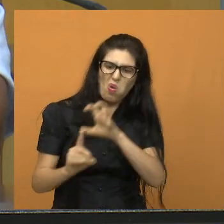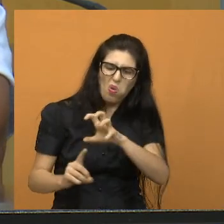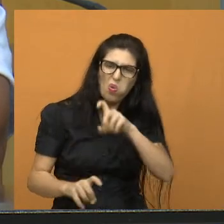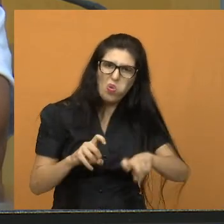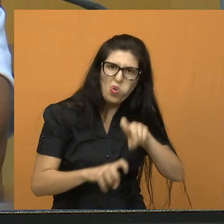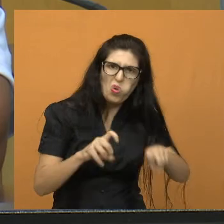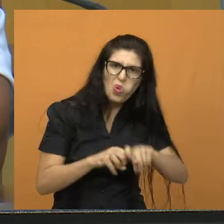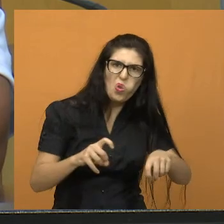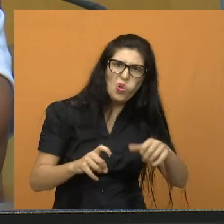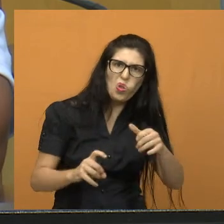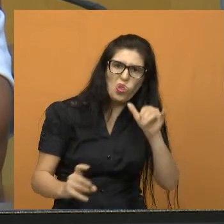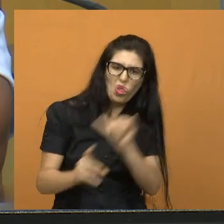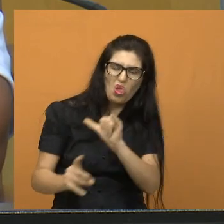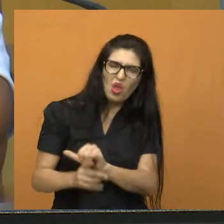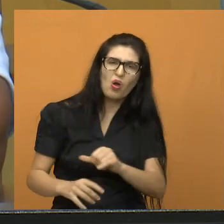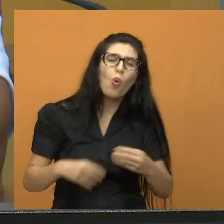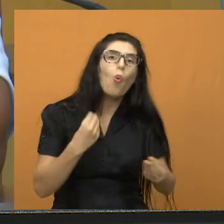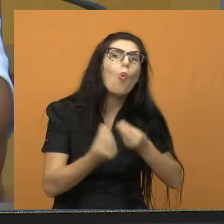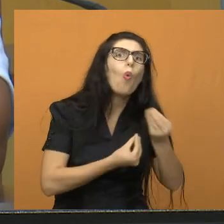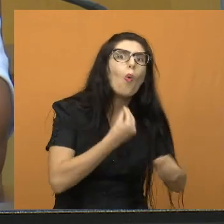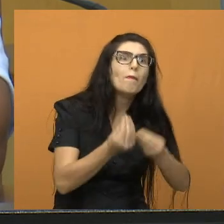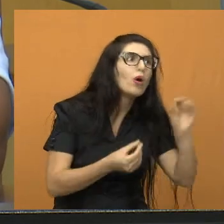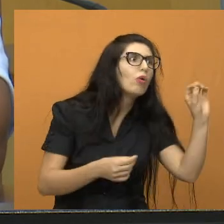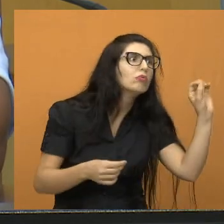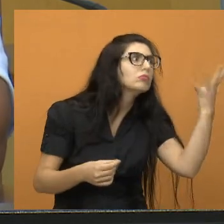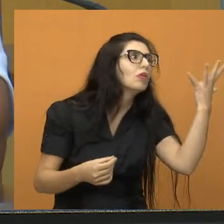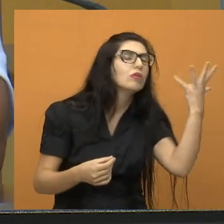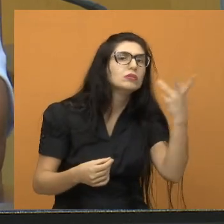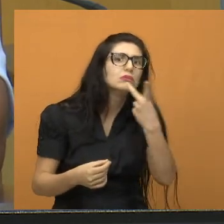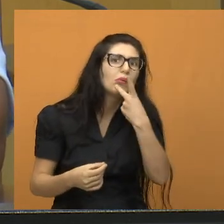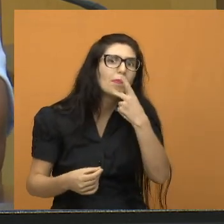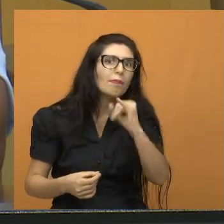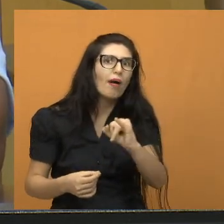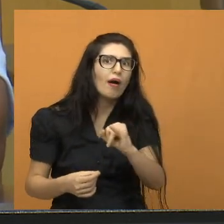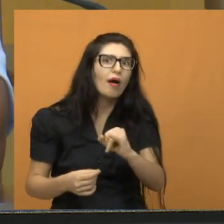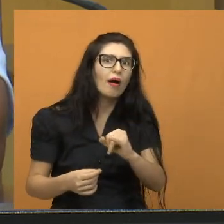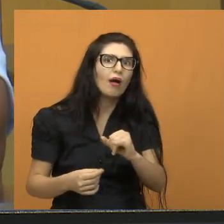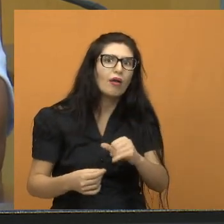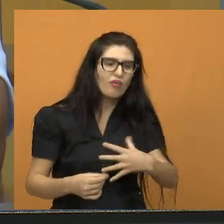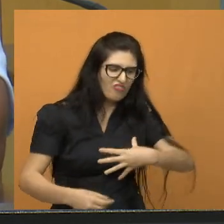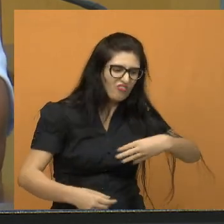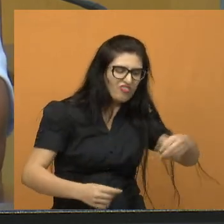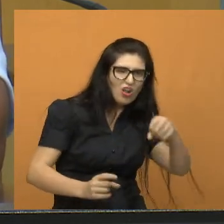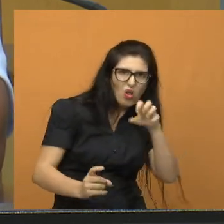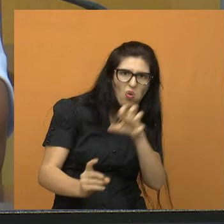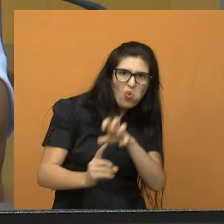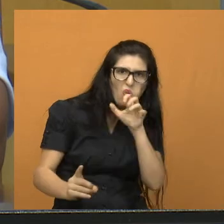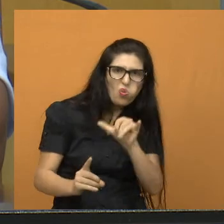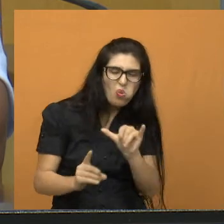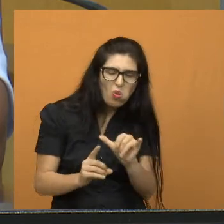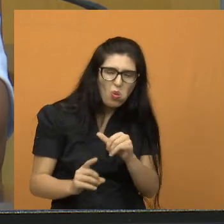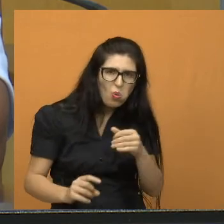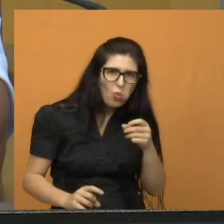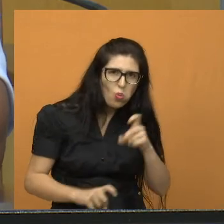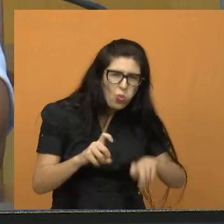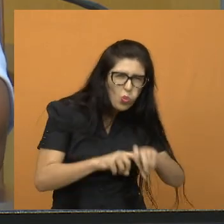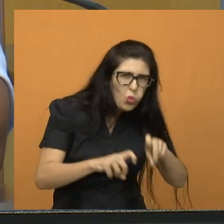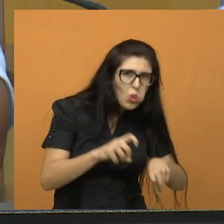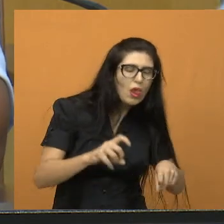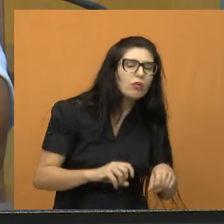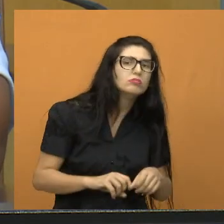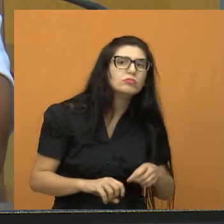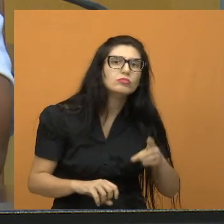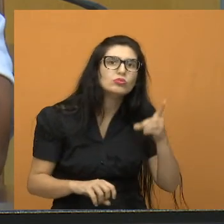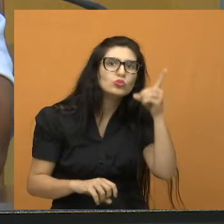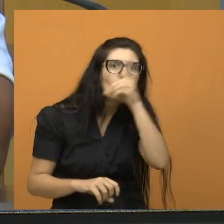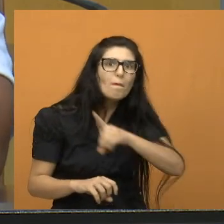como acontece. Aí identificaram que o domingo à tarde é onde tem maior incidência do